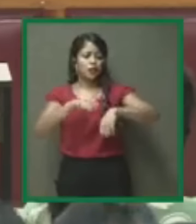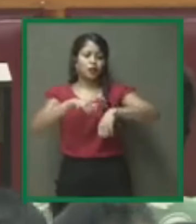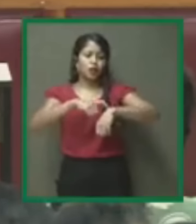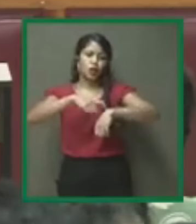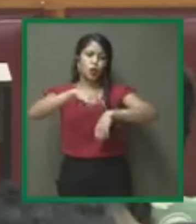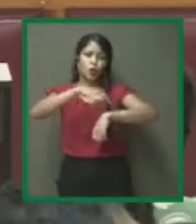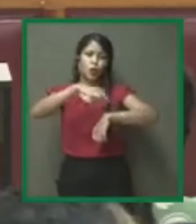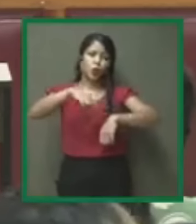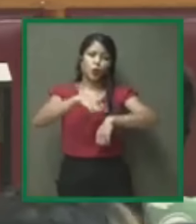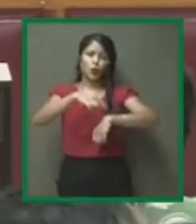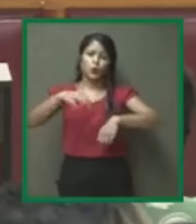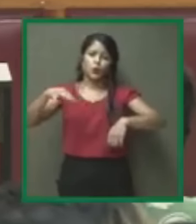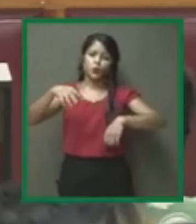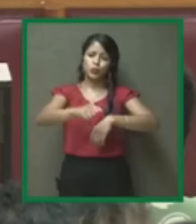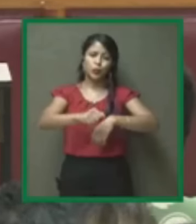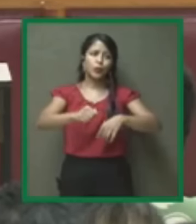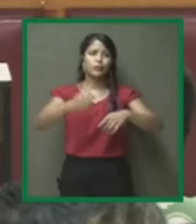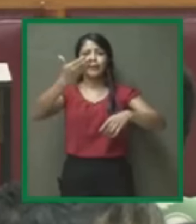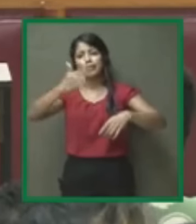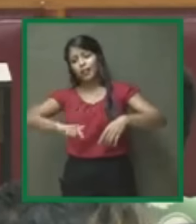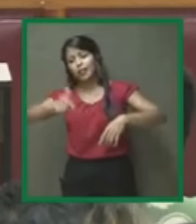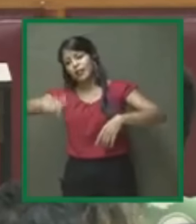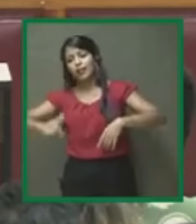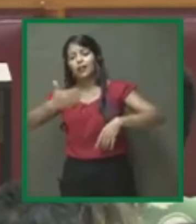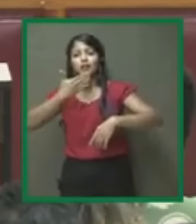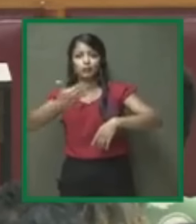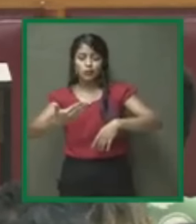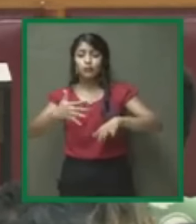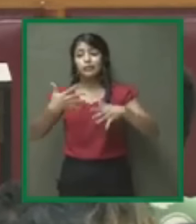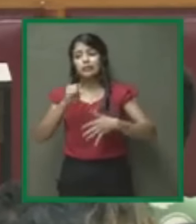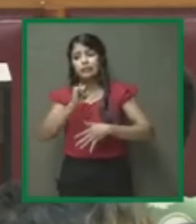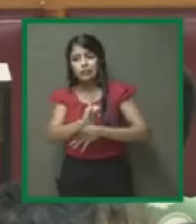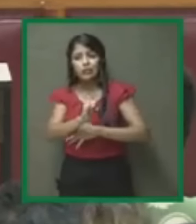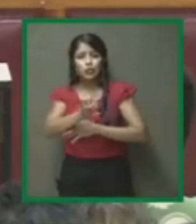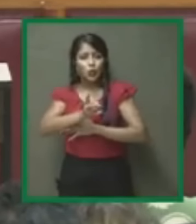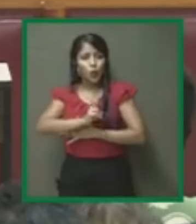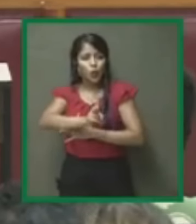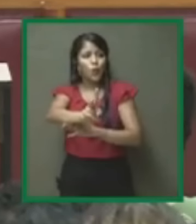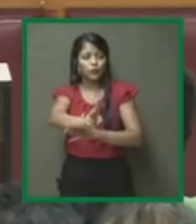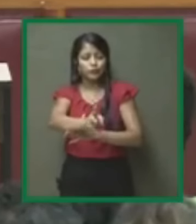debates, inclusive réplica e tréplica, se nós prosseguíssemos,